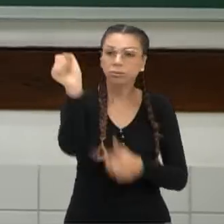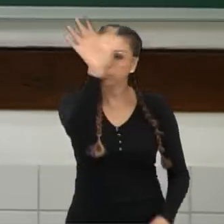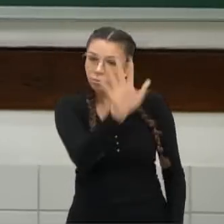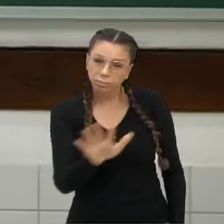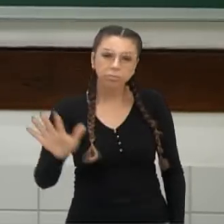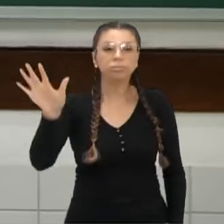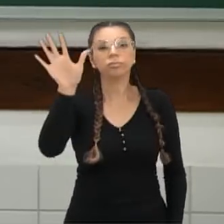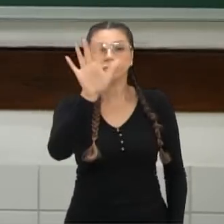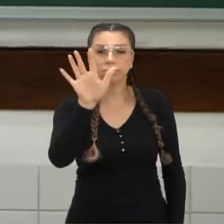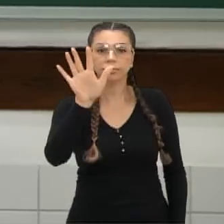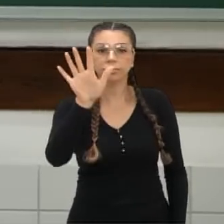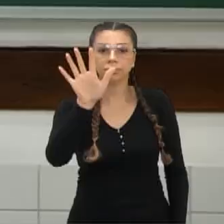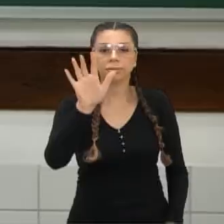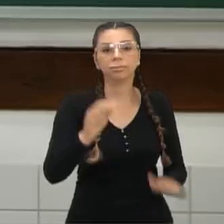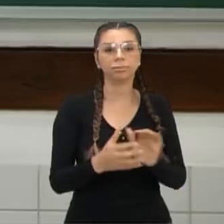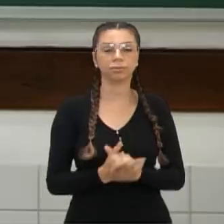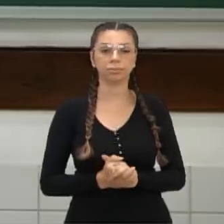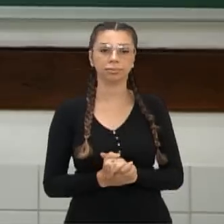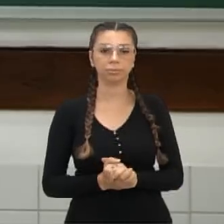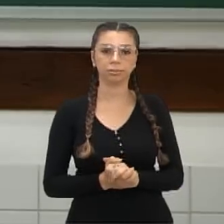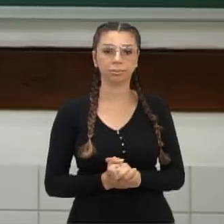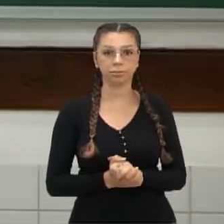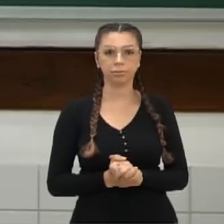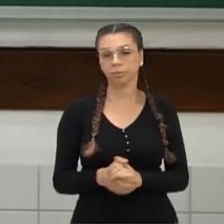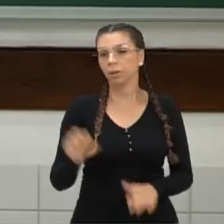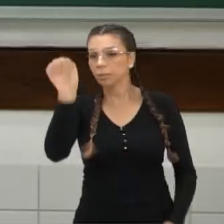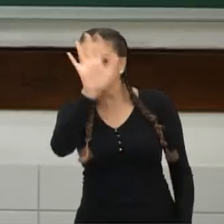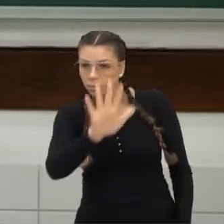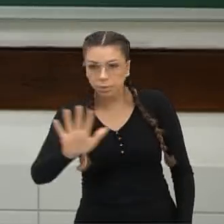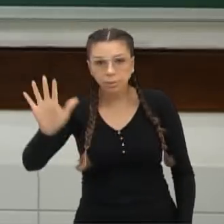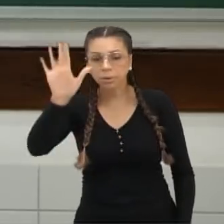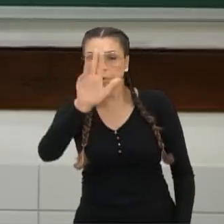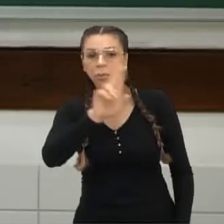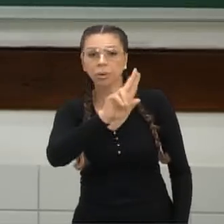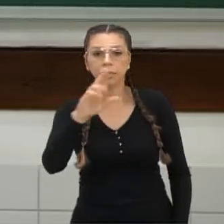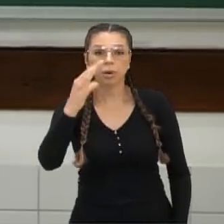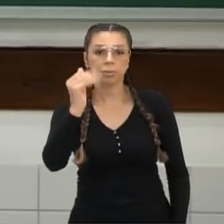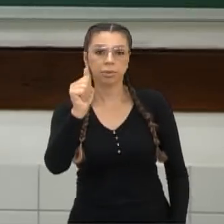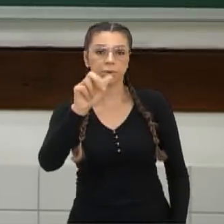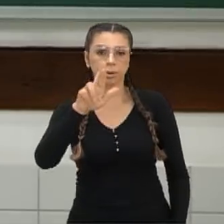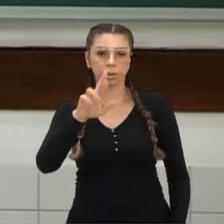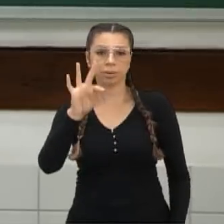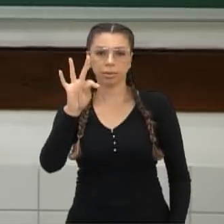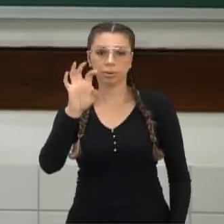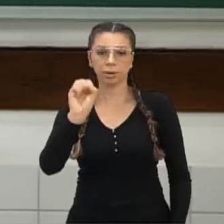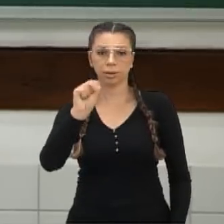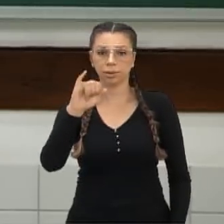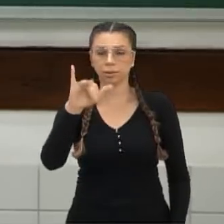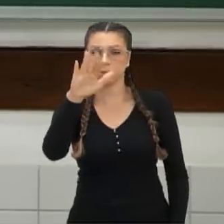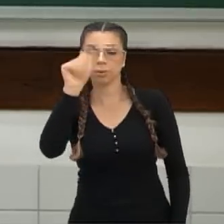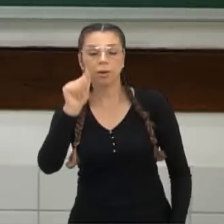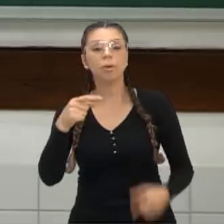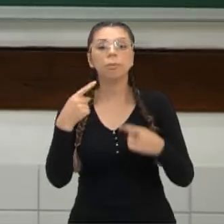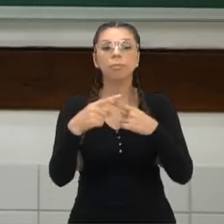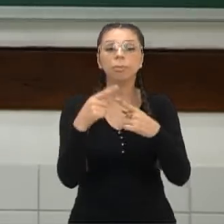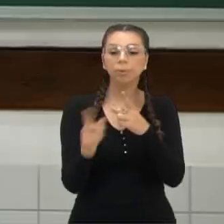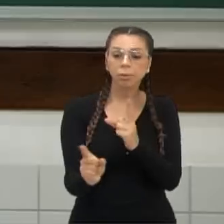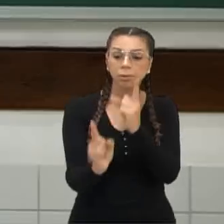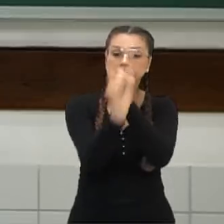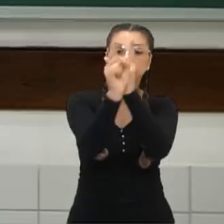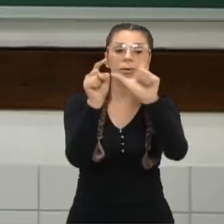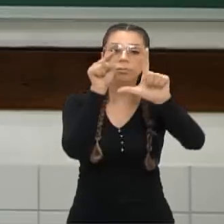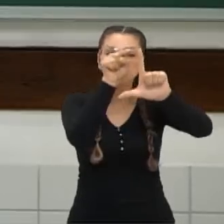esse plano, né, chamado de cartesiano, porque a gente consegue localizar os pontos nesse